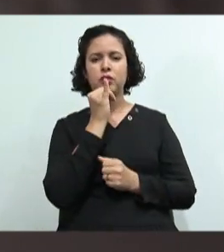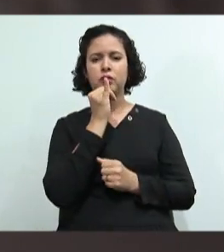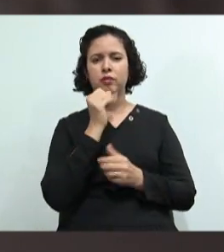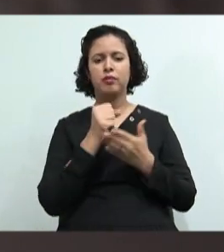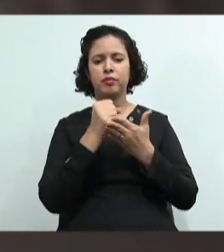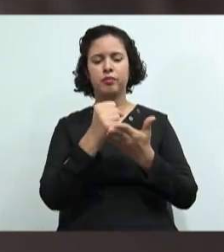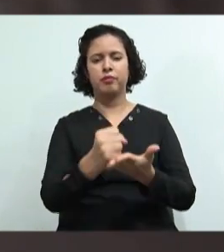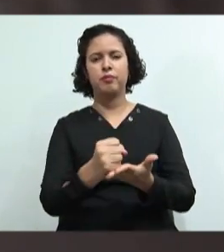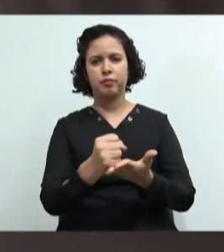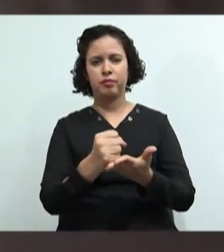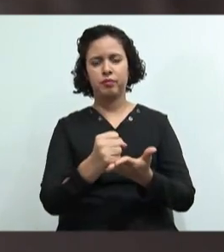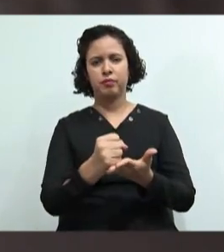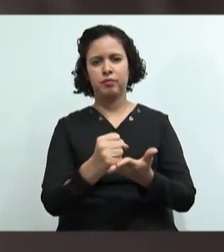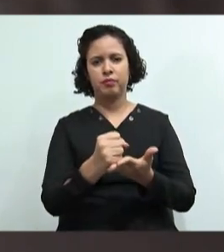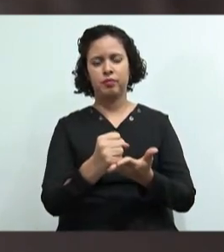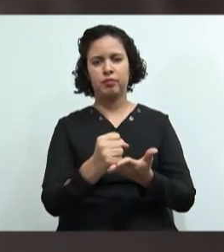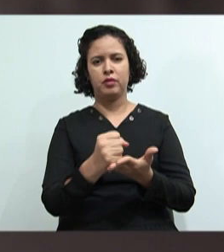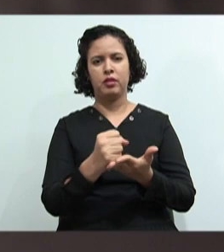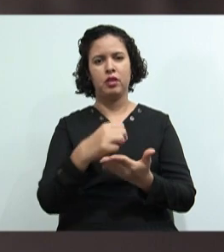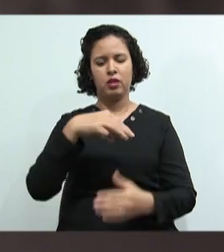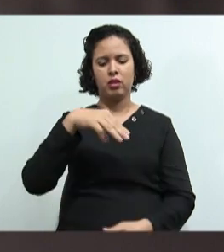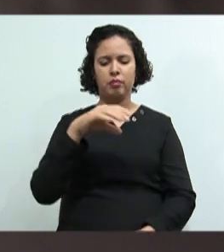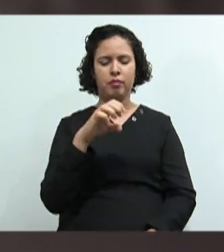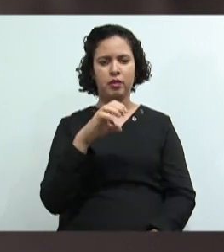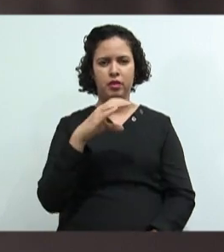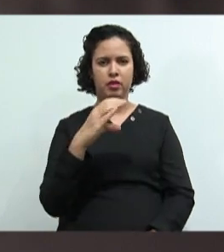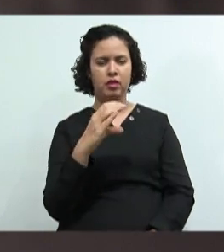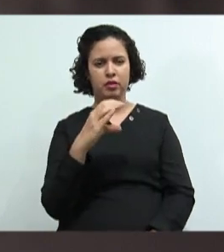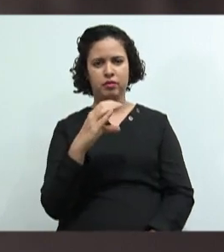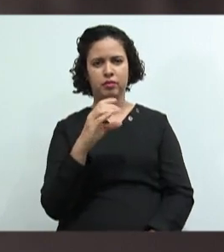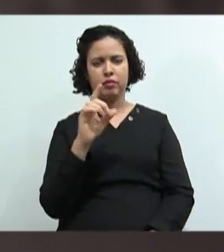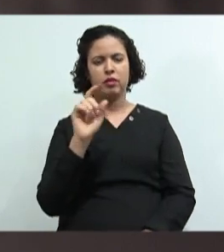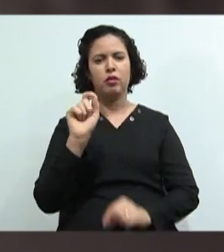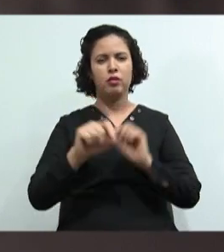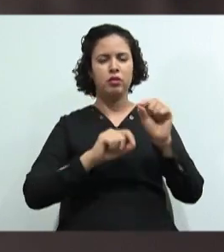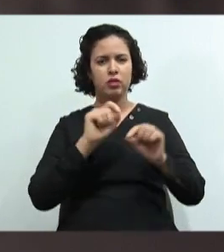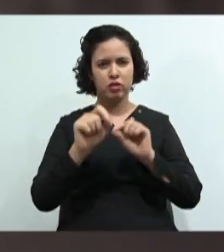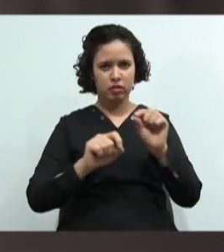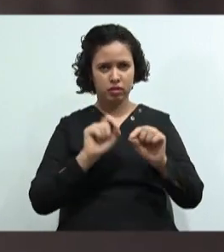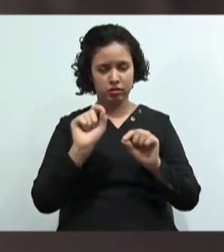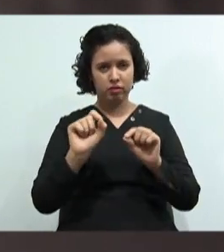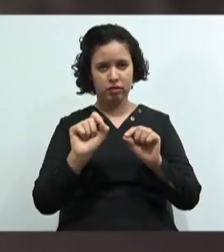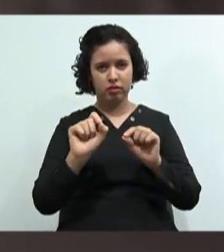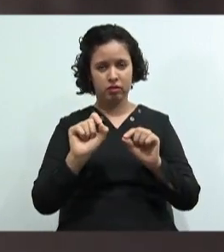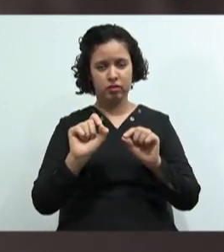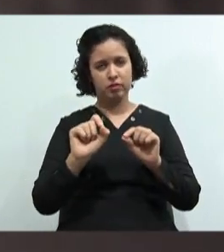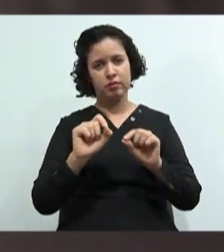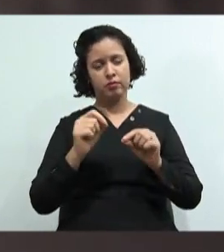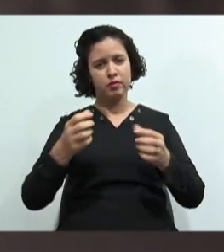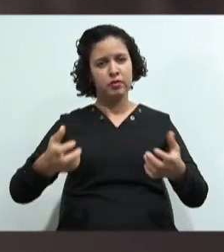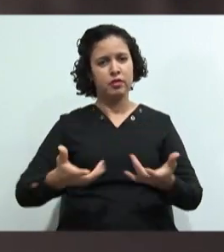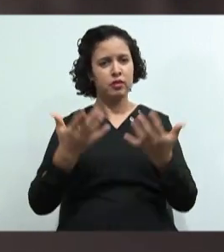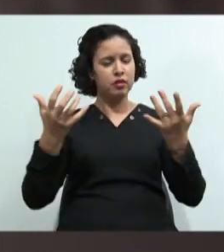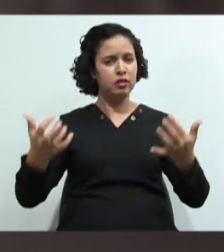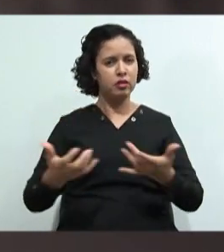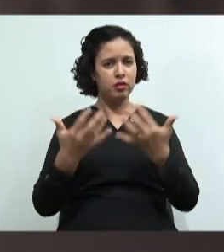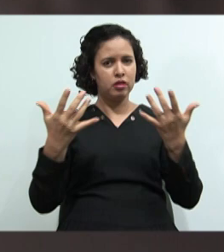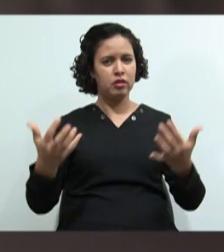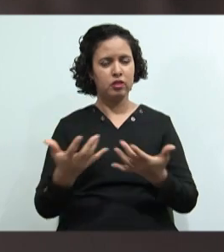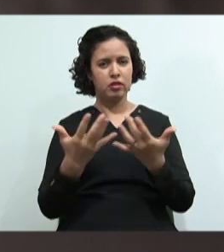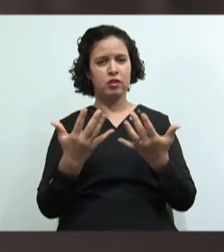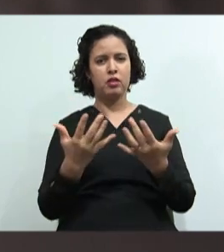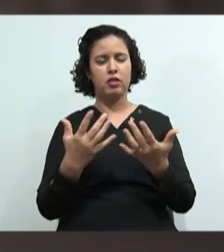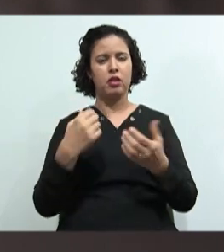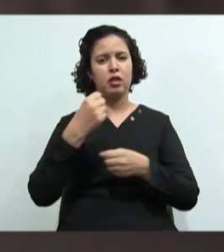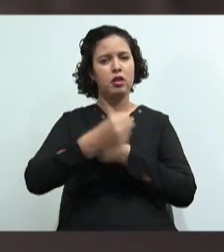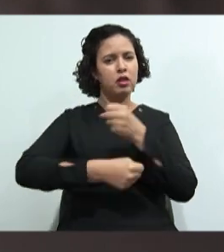citar o McDonald's, que antigamente eles não usavam nenhum tipo de salada. Com o passar dos anos, eles foram inserindo esses